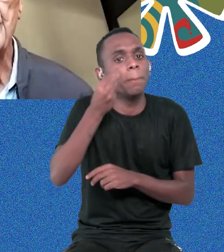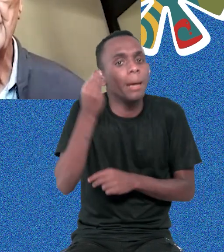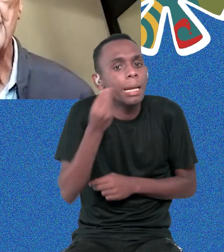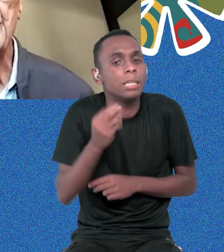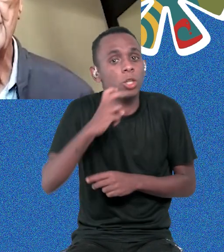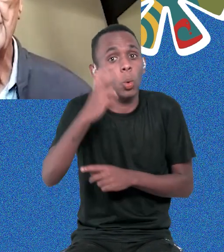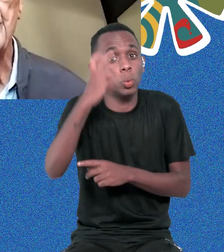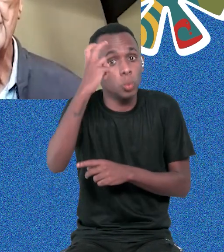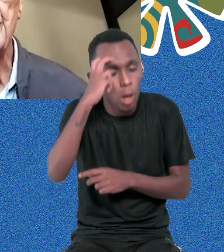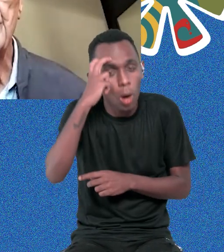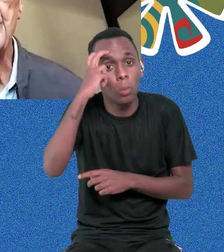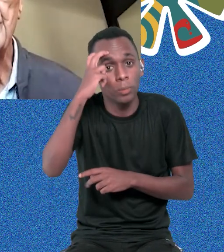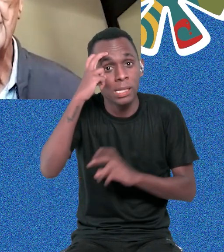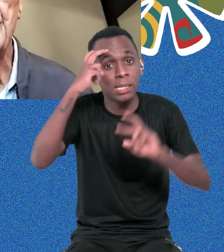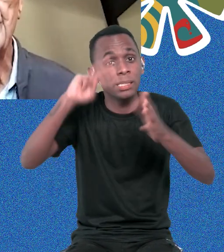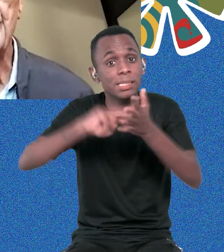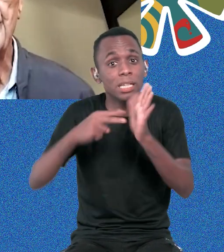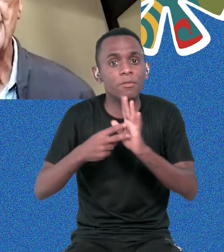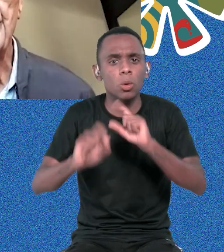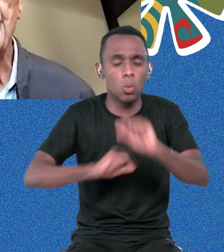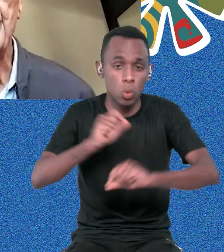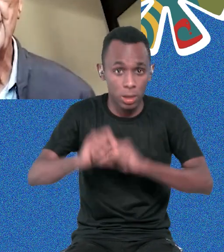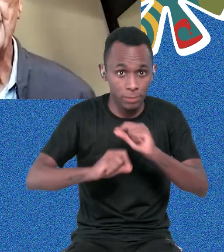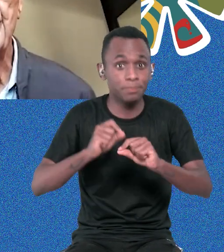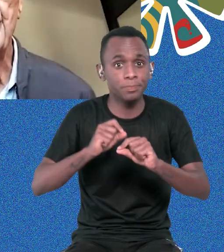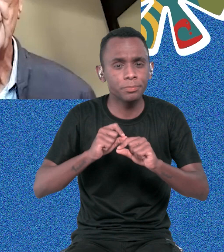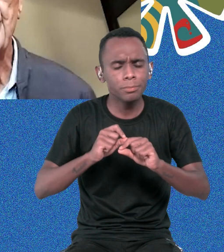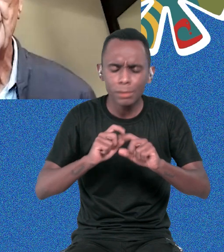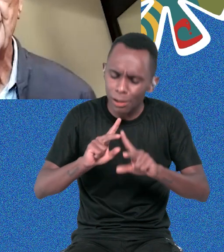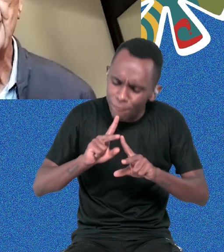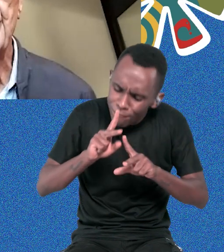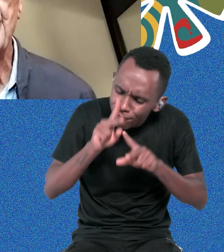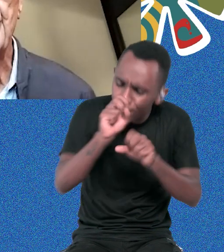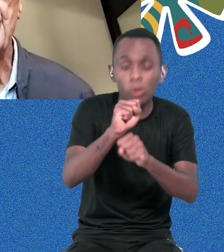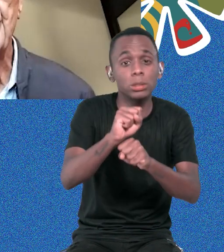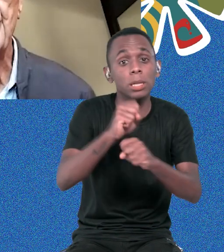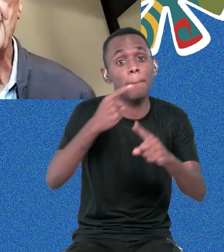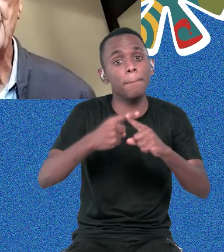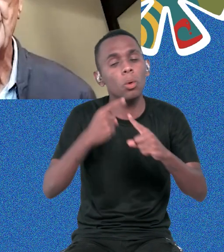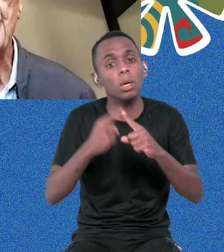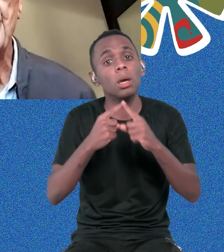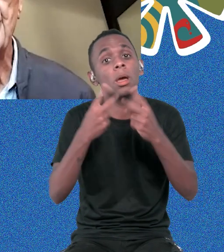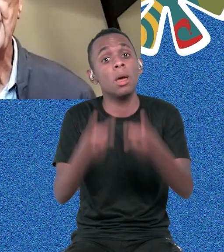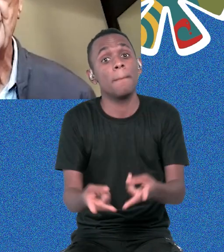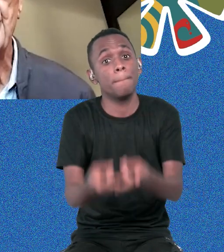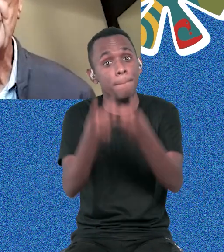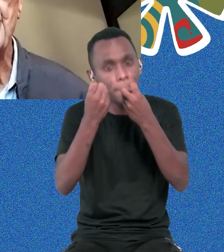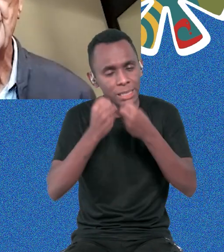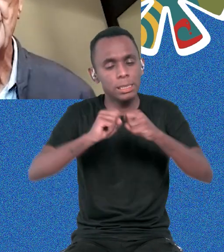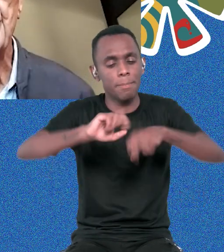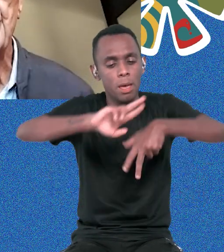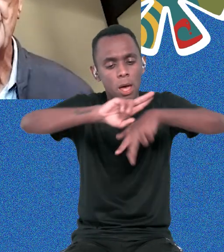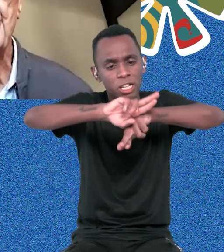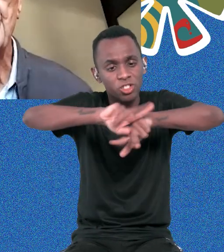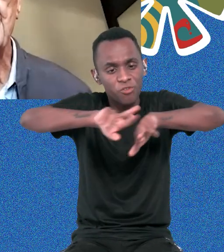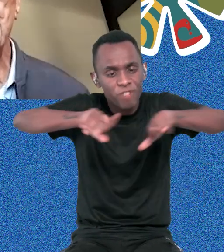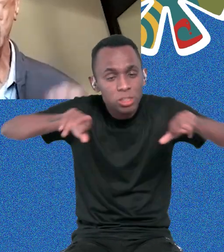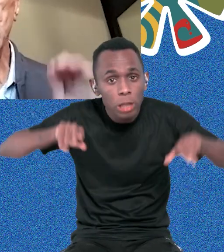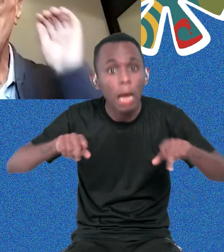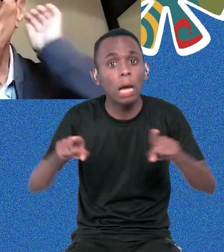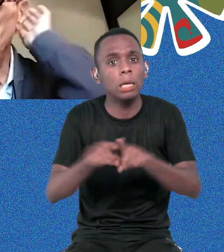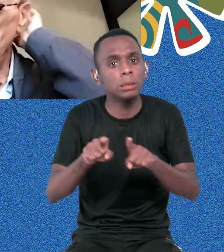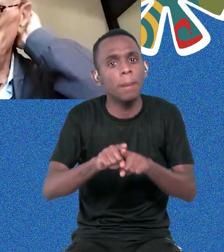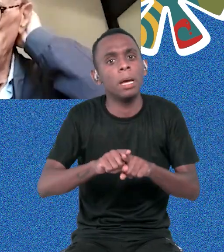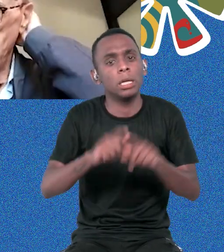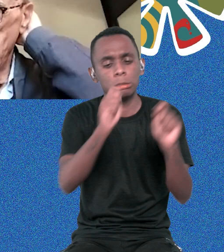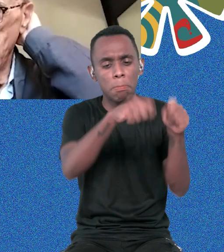vivências culturais, elas são tão fortes que, além do reconhecimento da sua diversidade